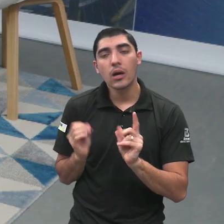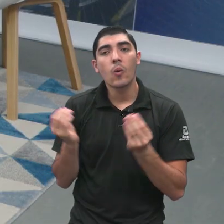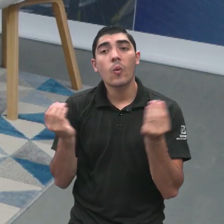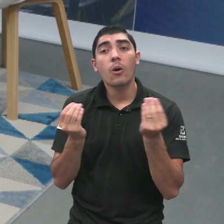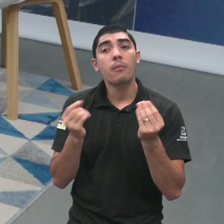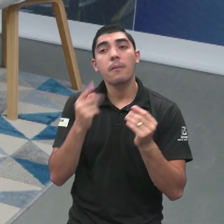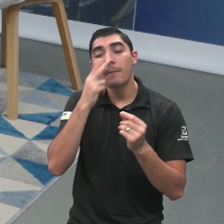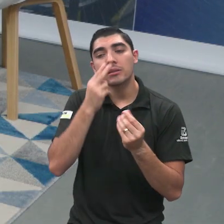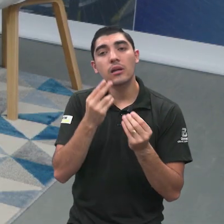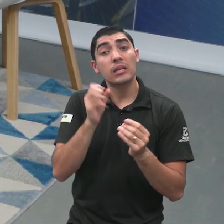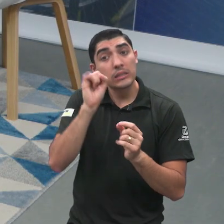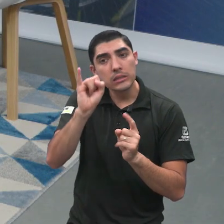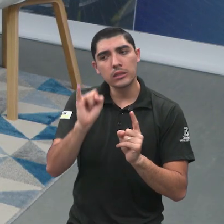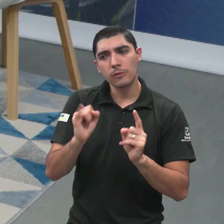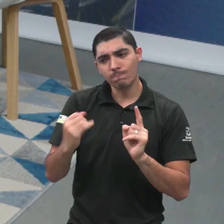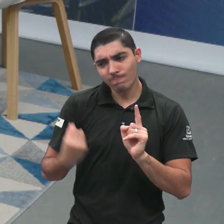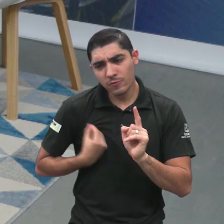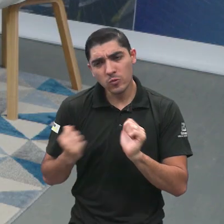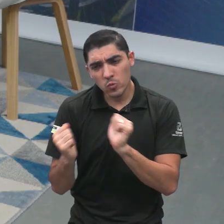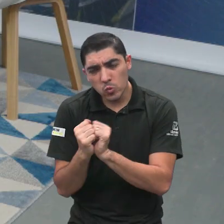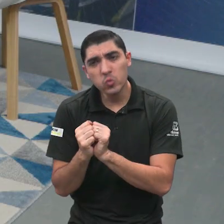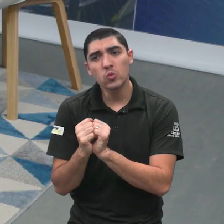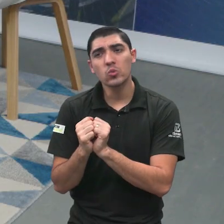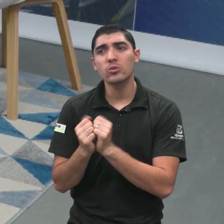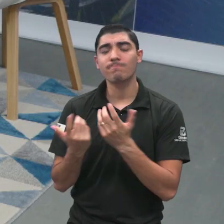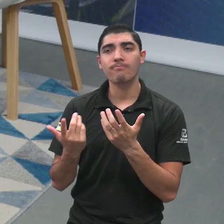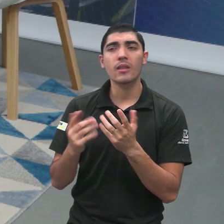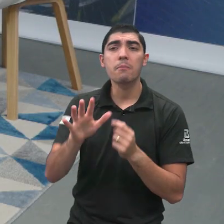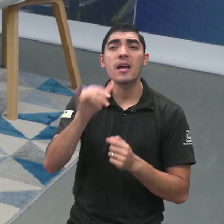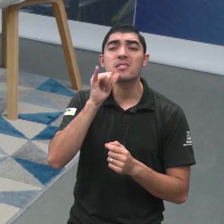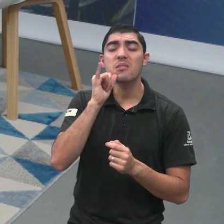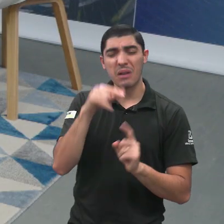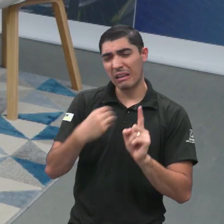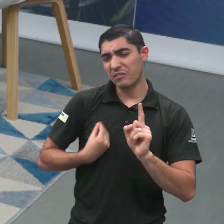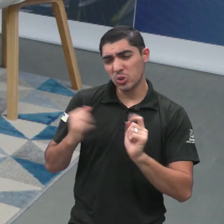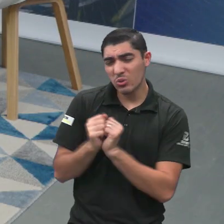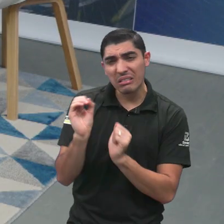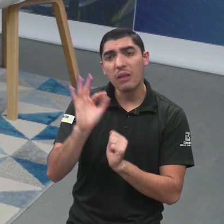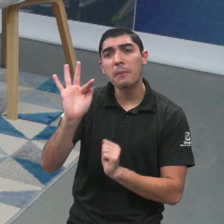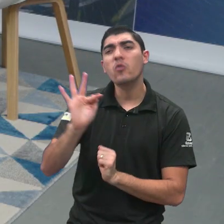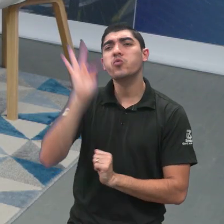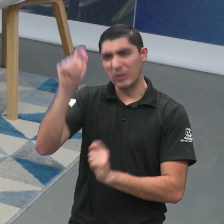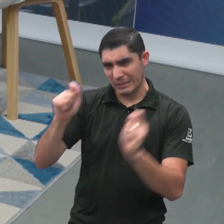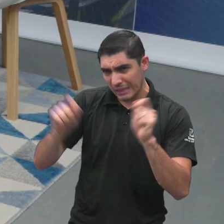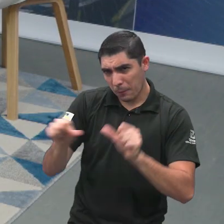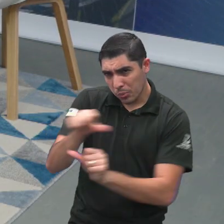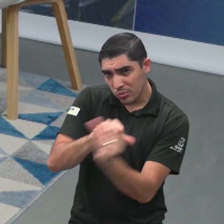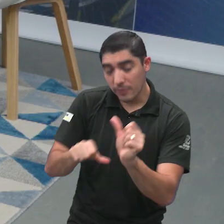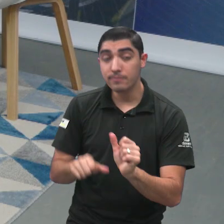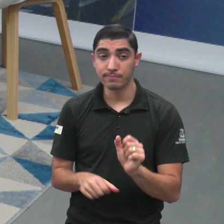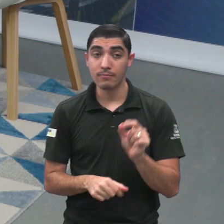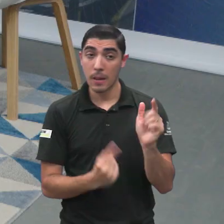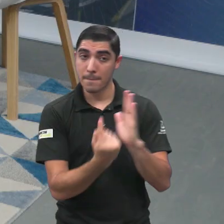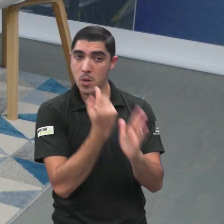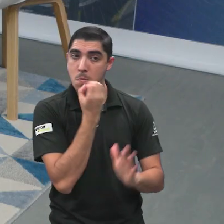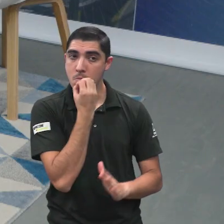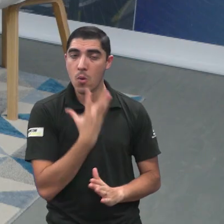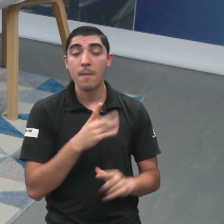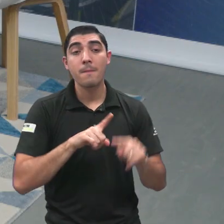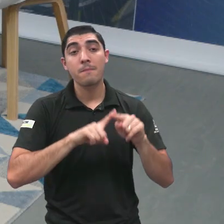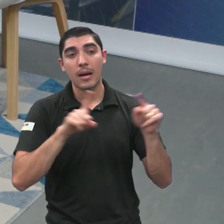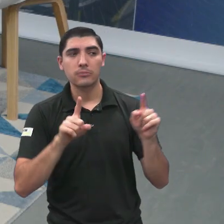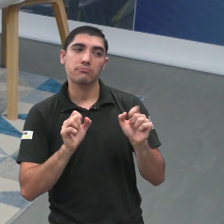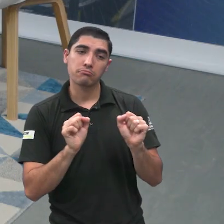ser reconstruído no futuro? Isso é uma boa pergunta, na verdade é uma boa discussão, né? Em alguns casos, o apego pode sim